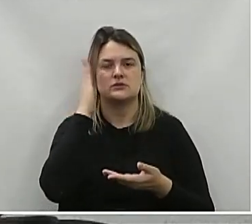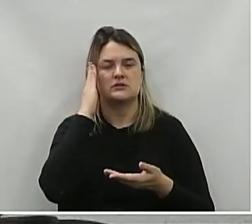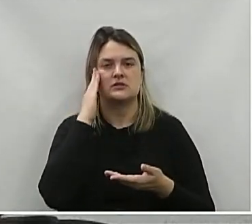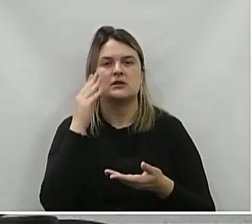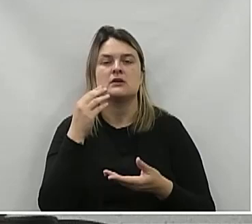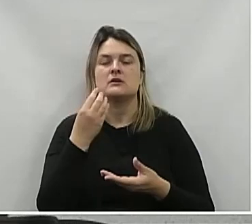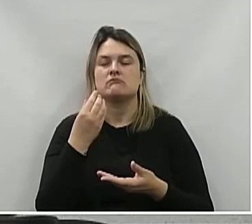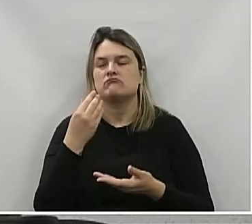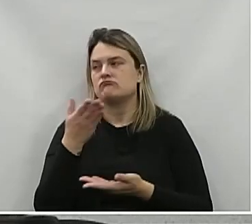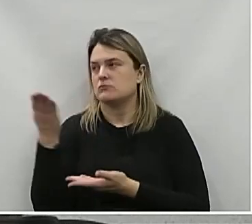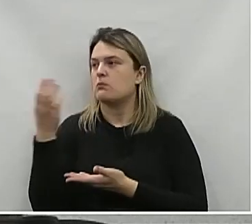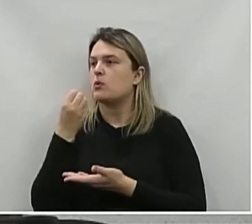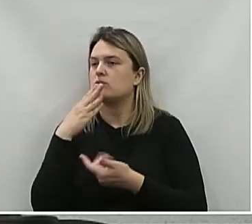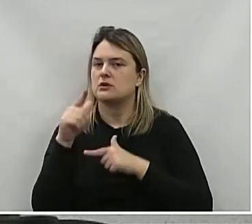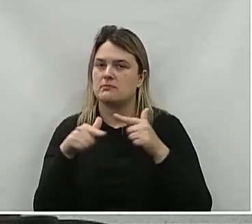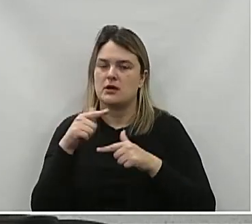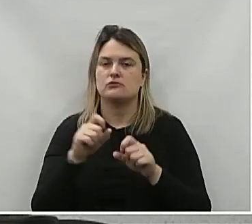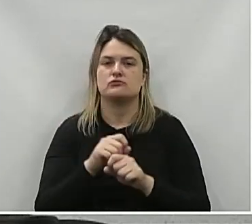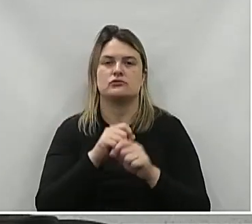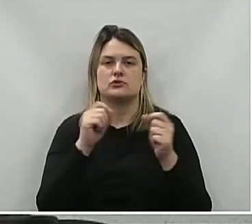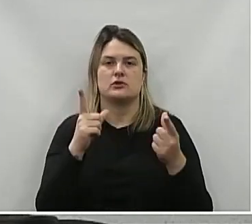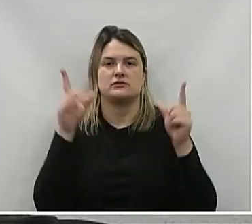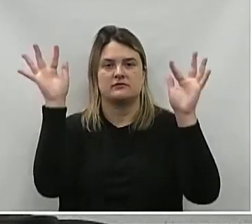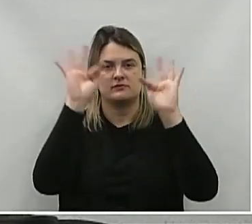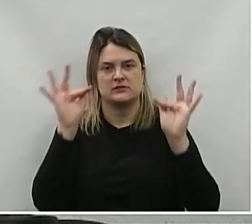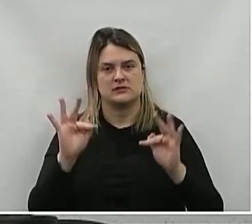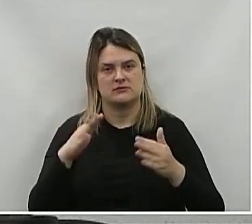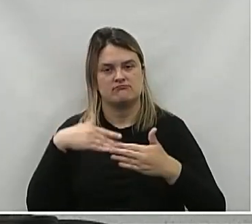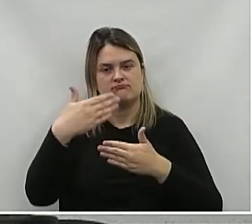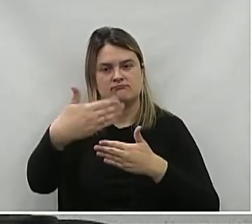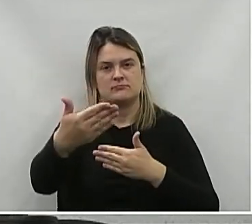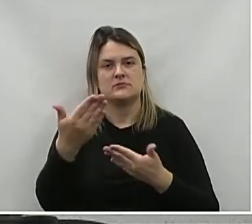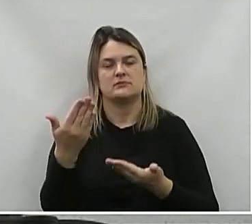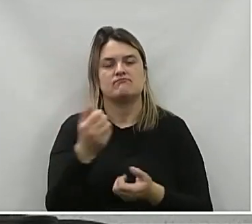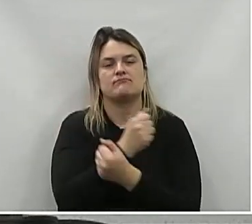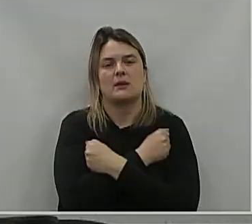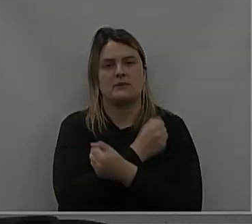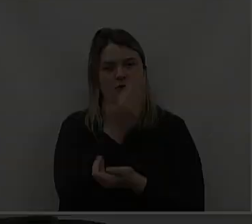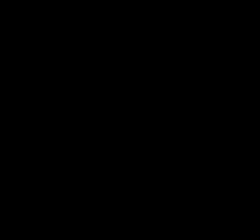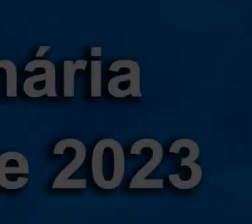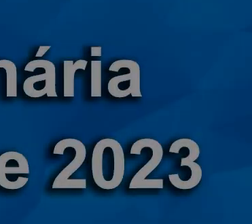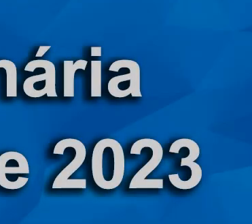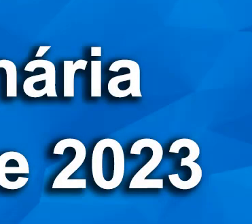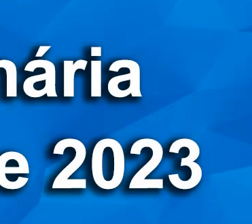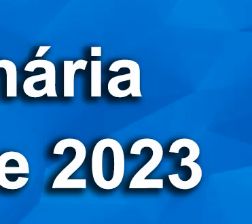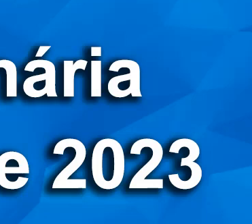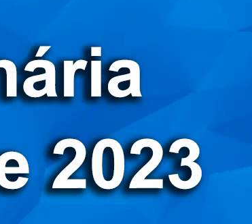esse processo. Desejo sorte e felicidade no procedimento seguinte. Valeu, um abraço, obrigado.